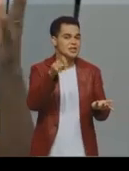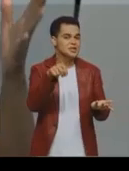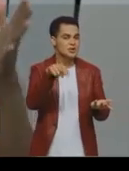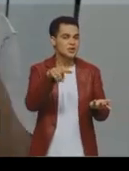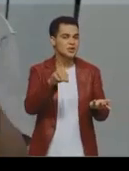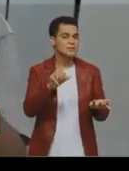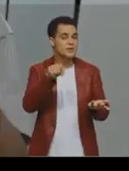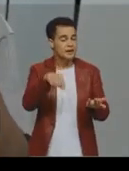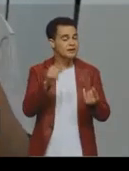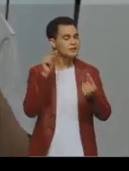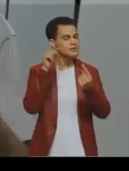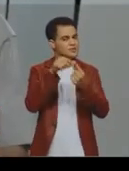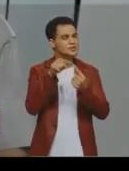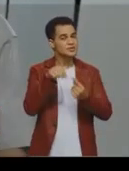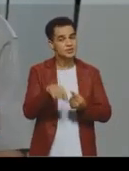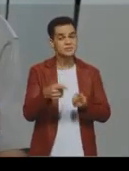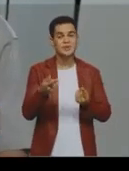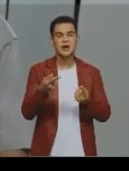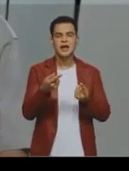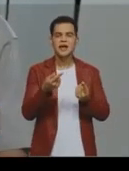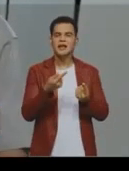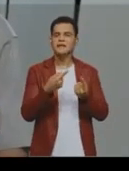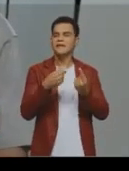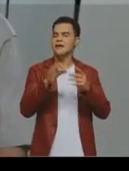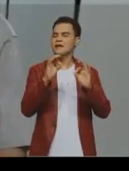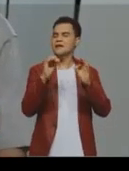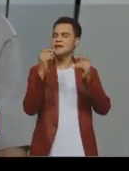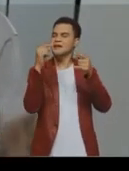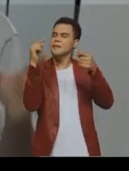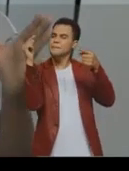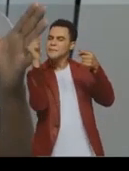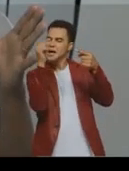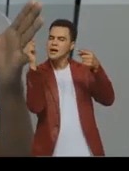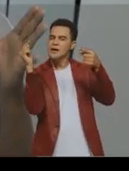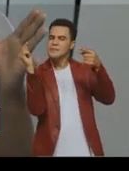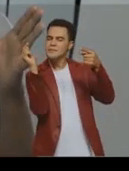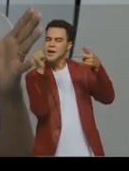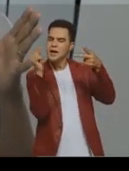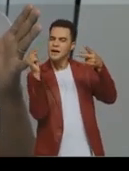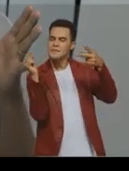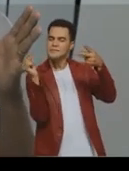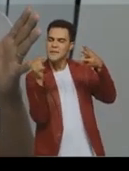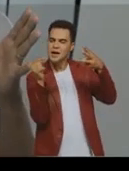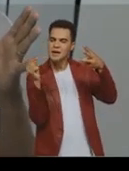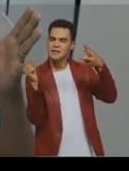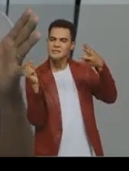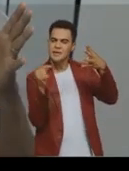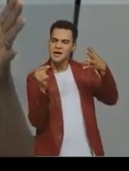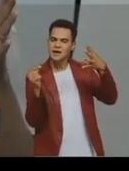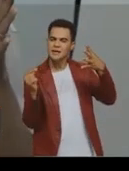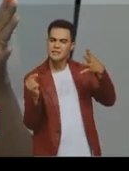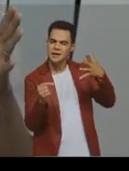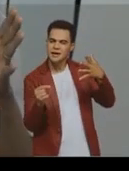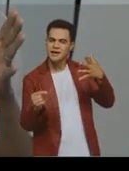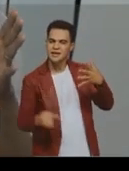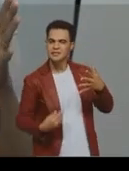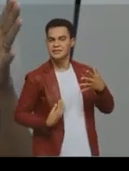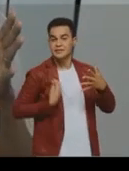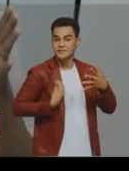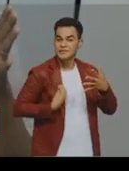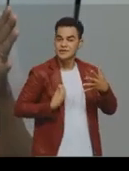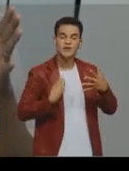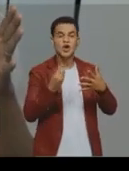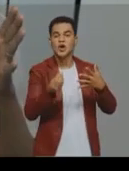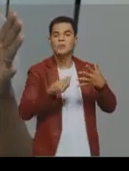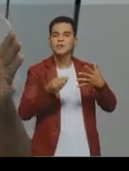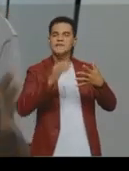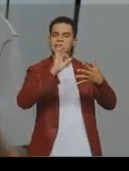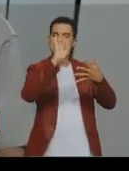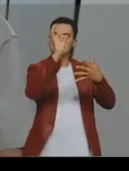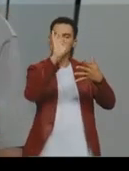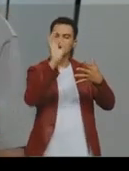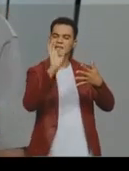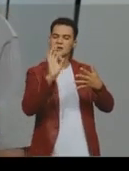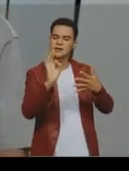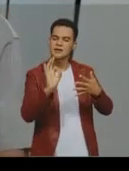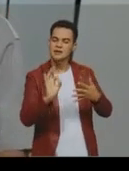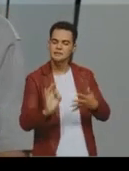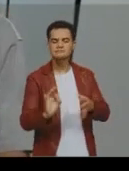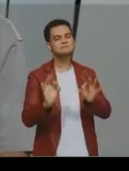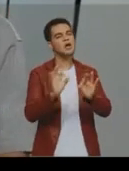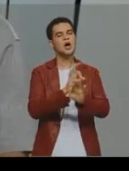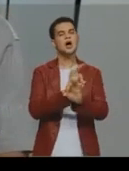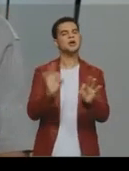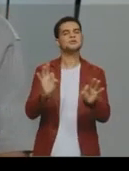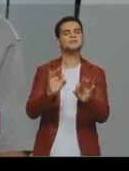Ela vai classificar os seres vivos de uma forma que fique com uma organização fundamental para que nós